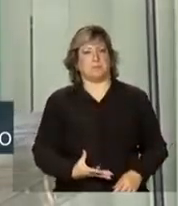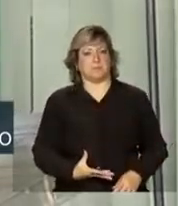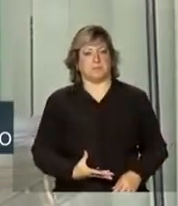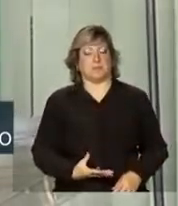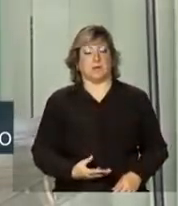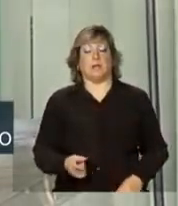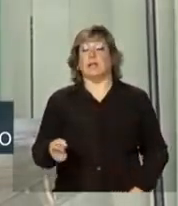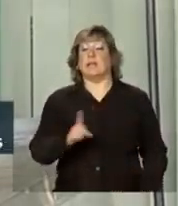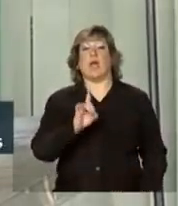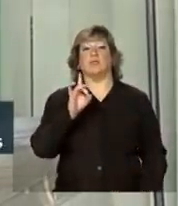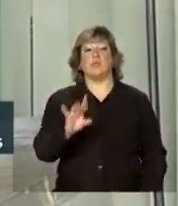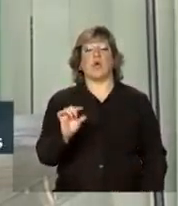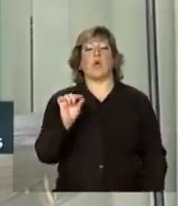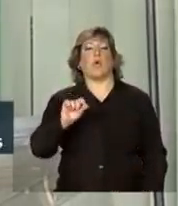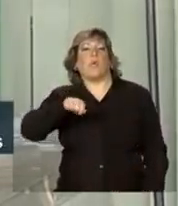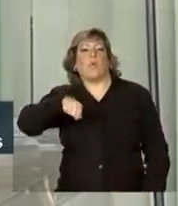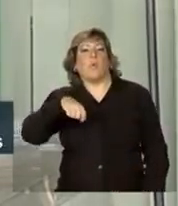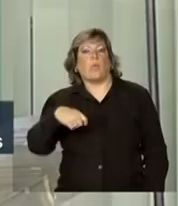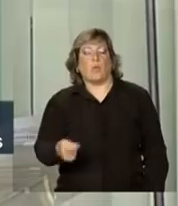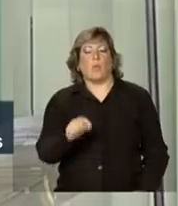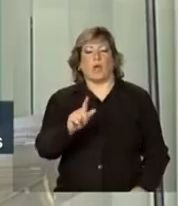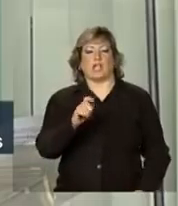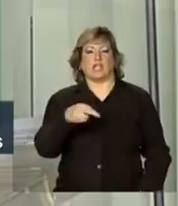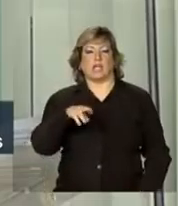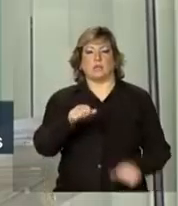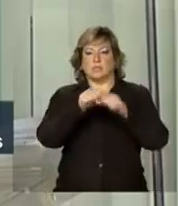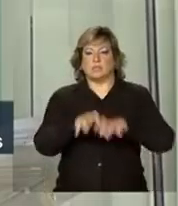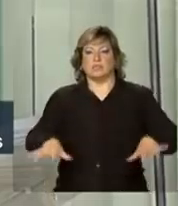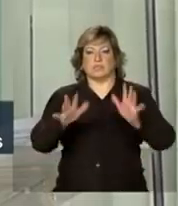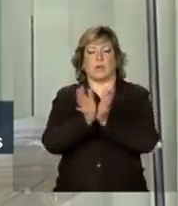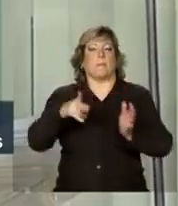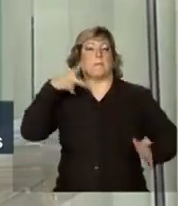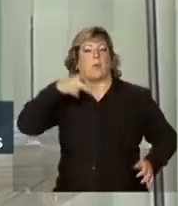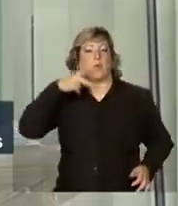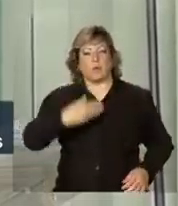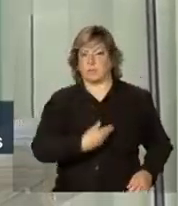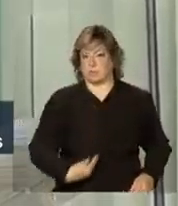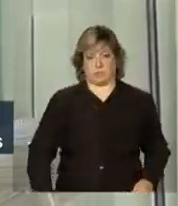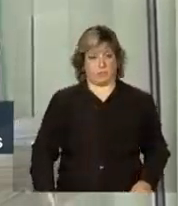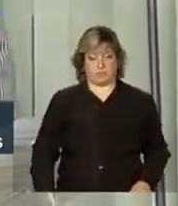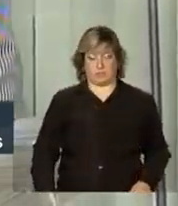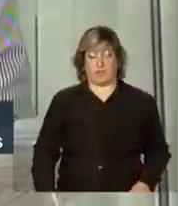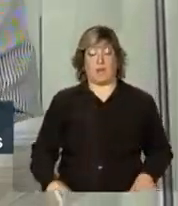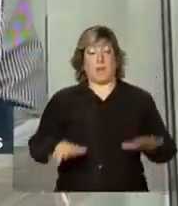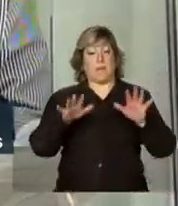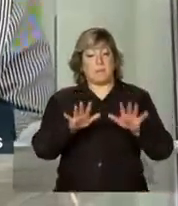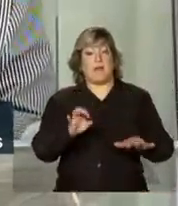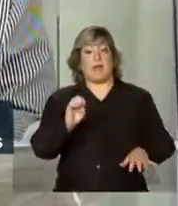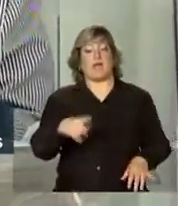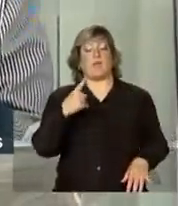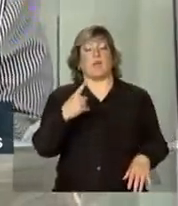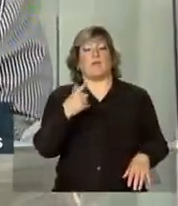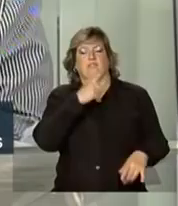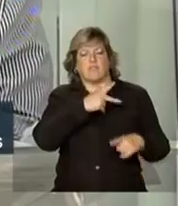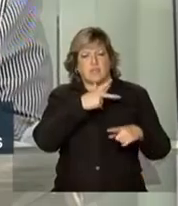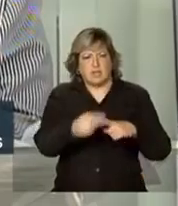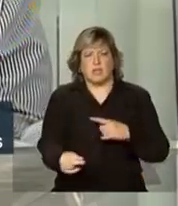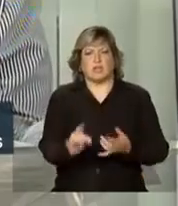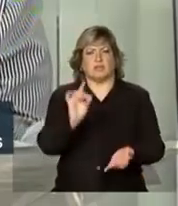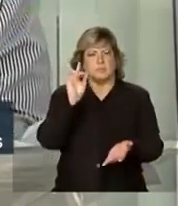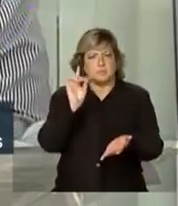não só da chamada transversalidade de gênero, das políticas públicas, mas é uma vitória